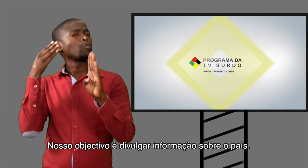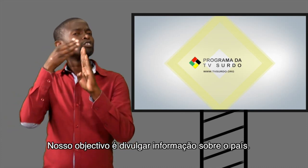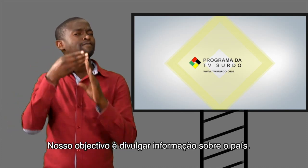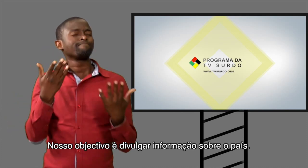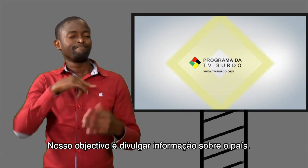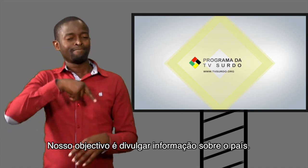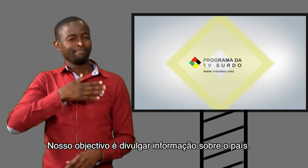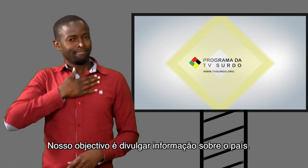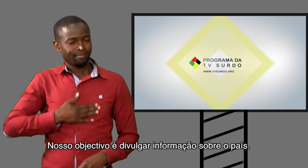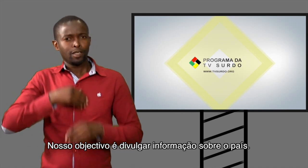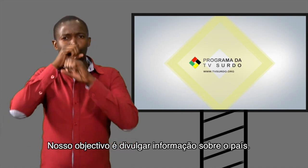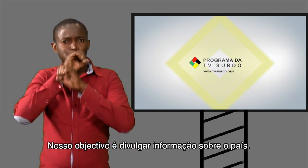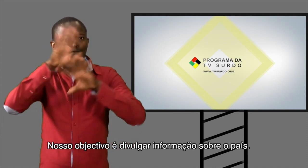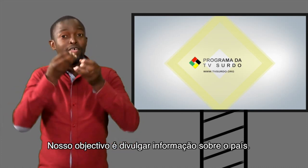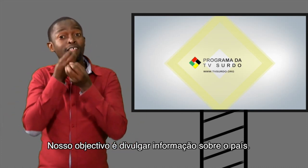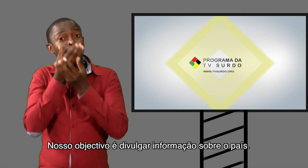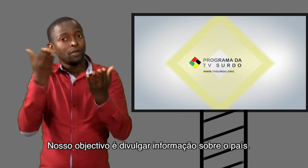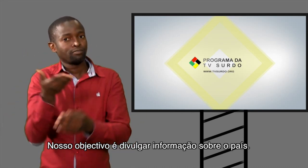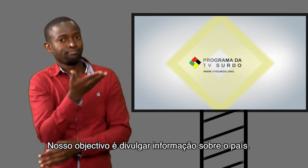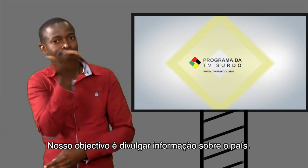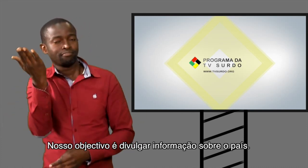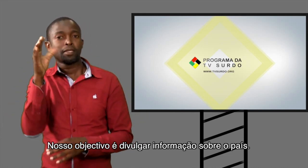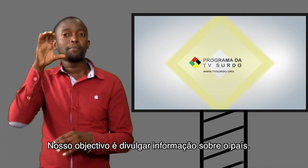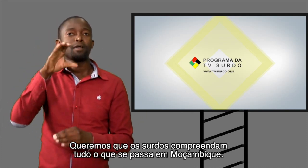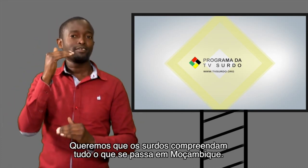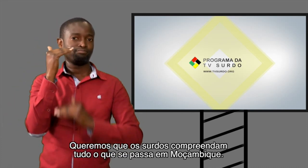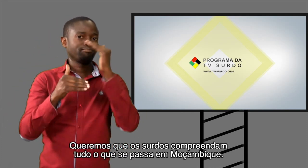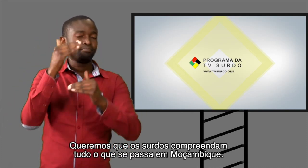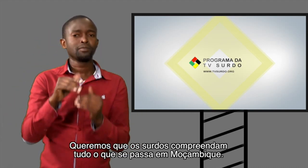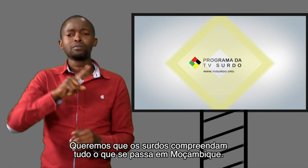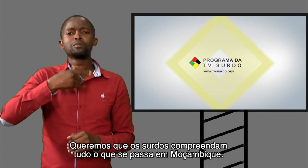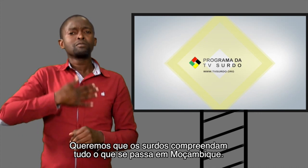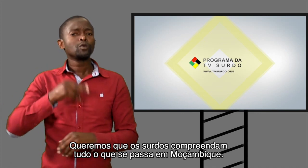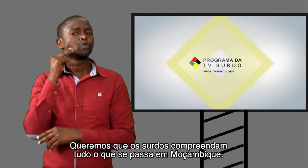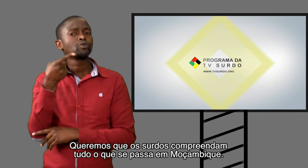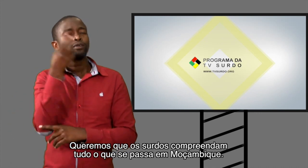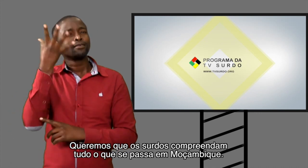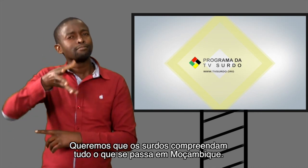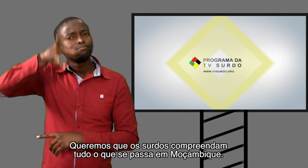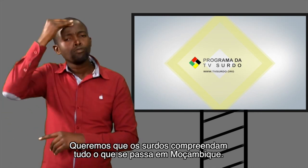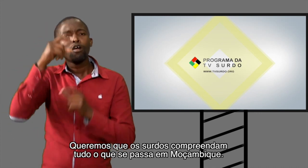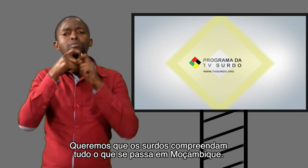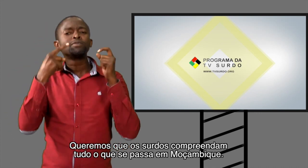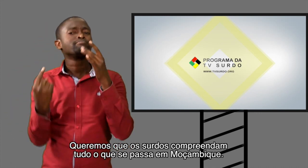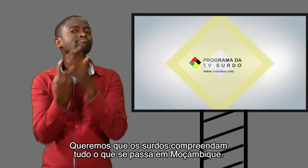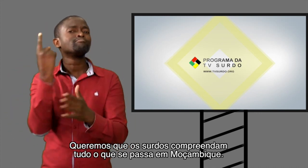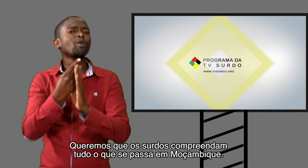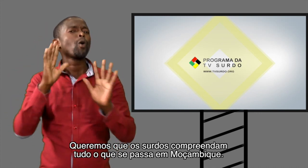Nosso objetivo é divulgar informação sobre o país. Queremos que os surdos compreendam tudo o que se passa em